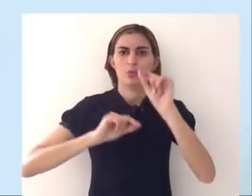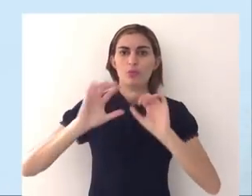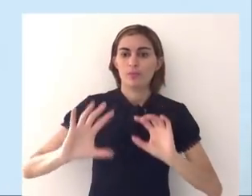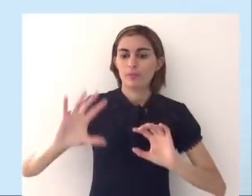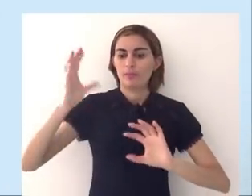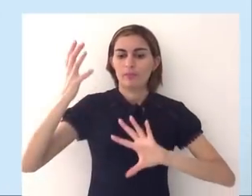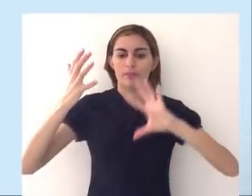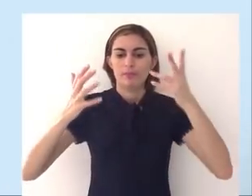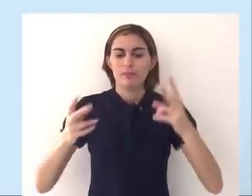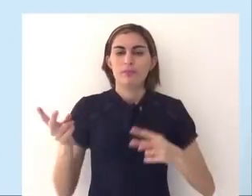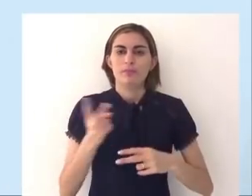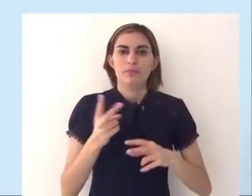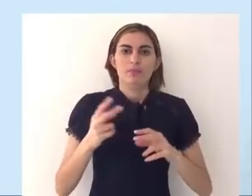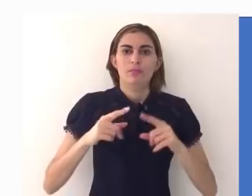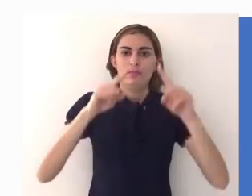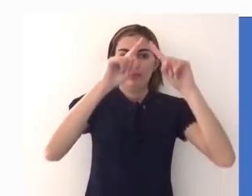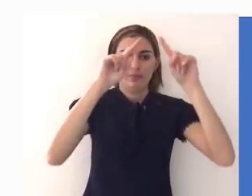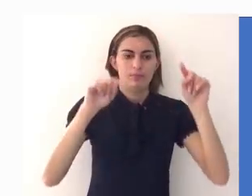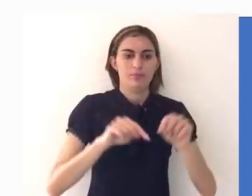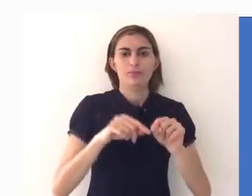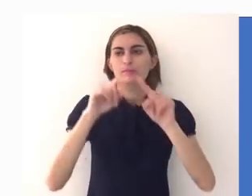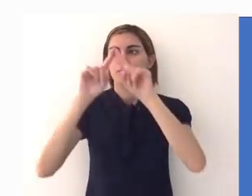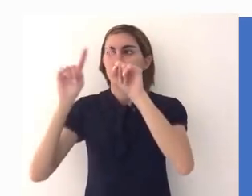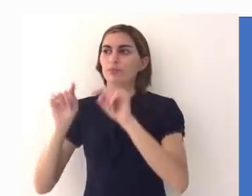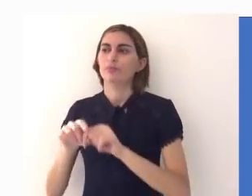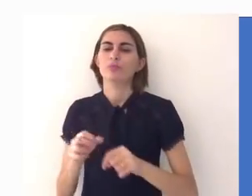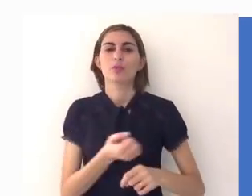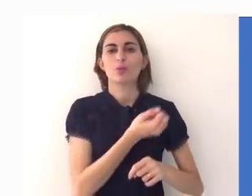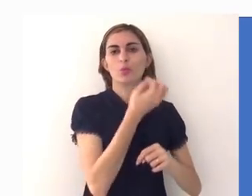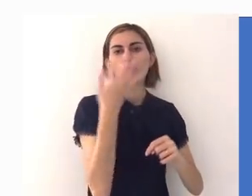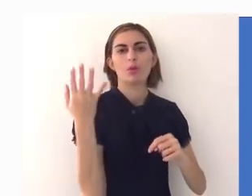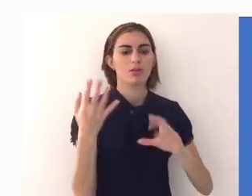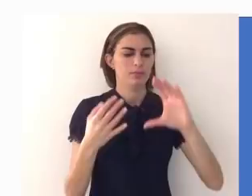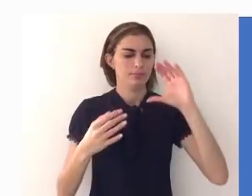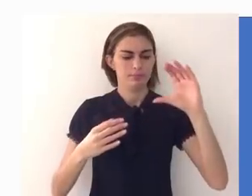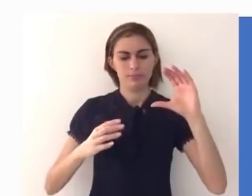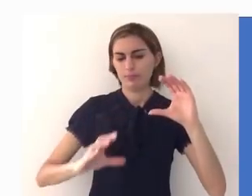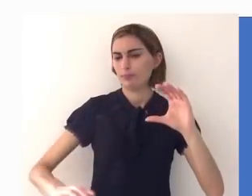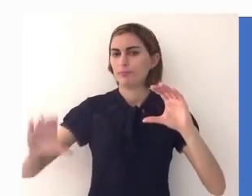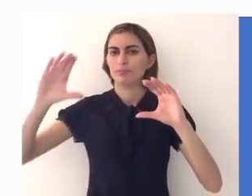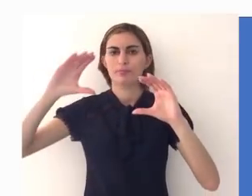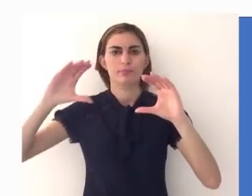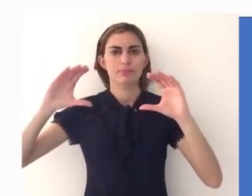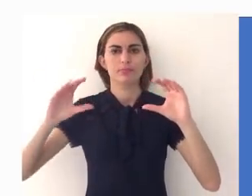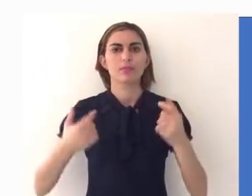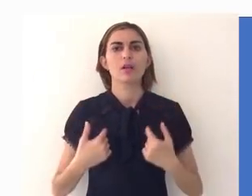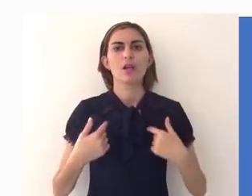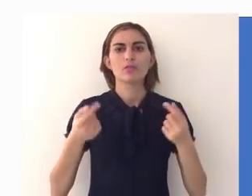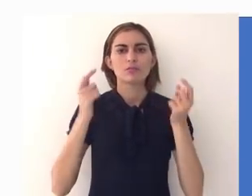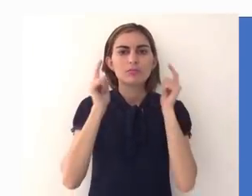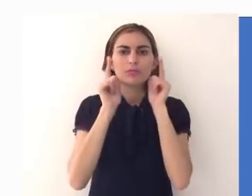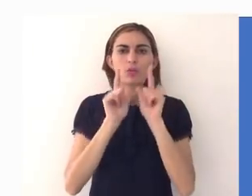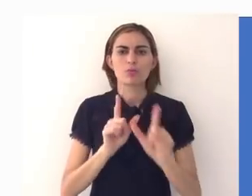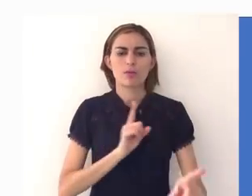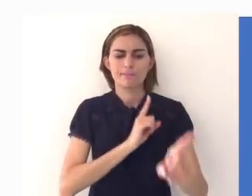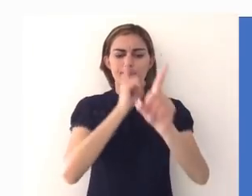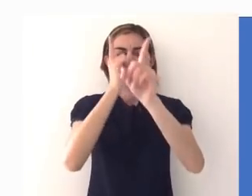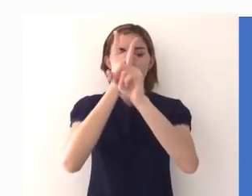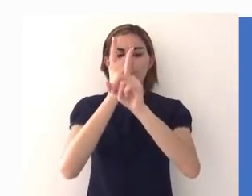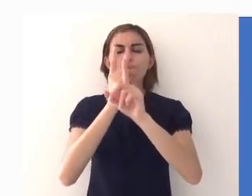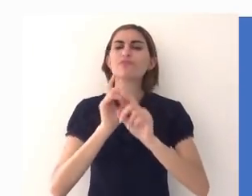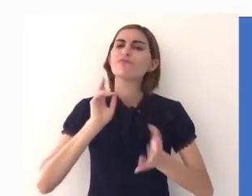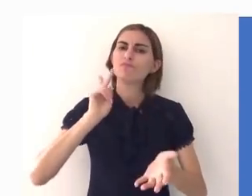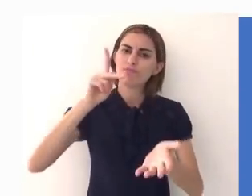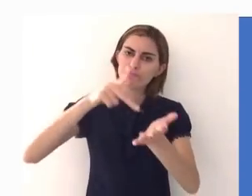vai acontecer com esses triângulos. Quando a gente sobrepõe um no outro, a gente consegue identificar